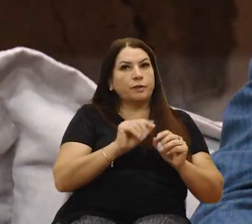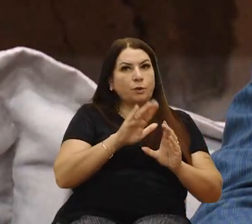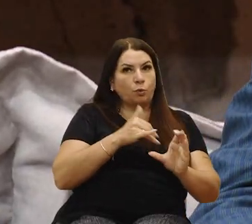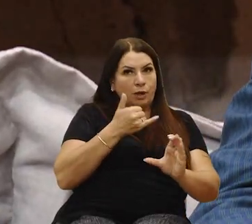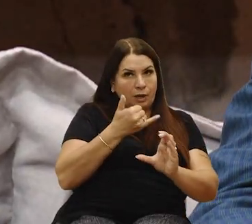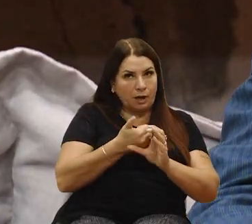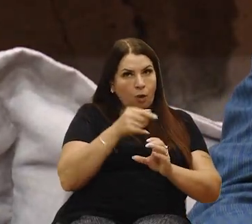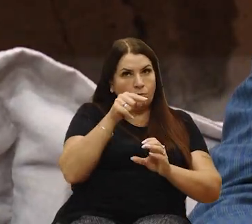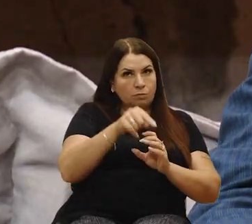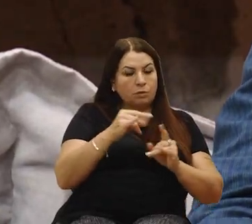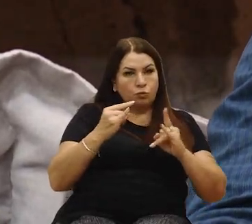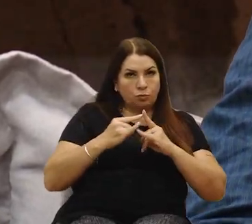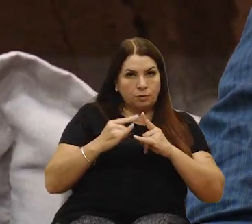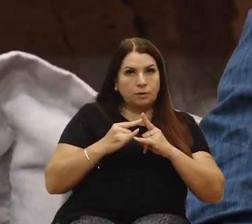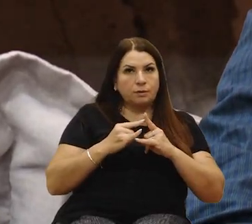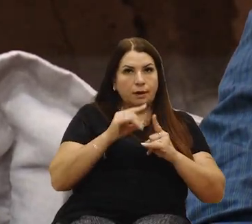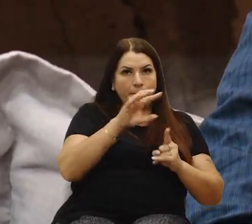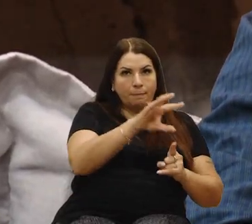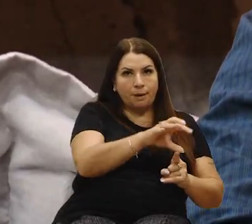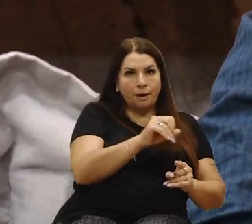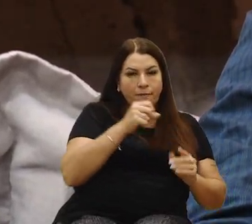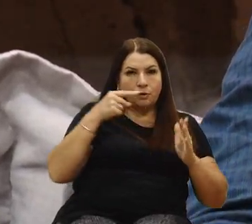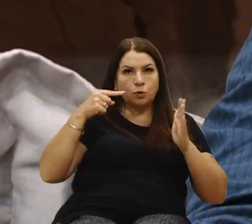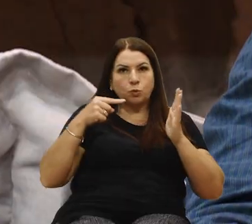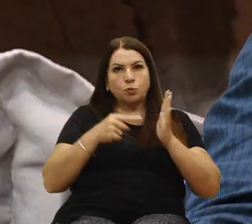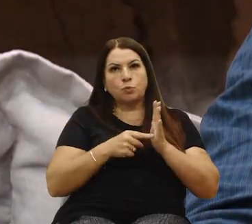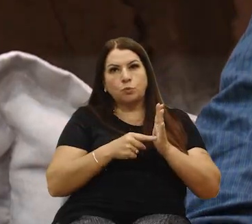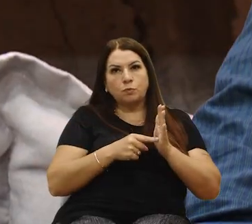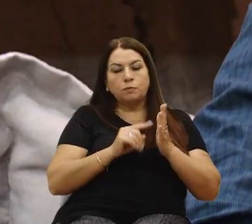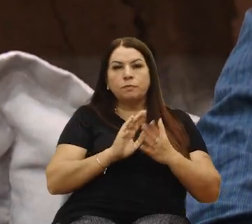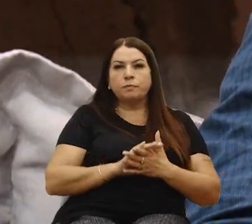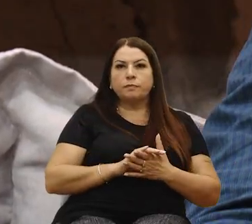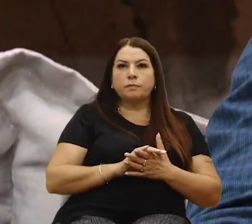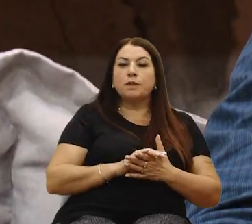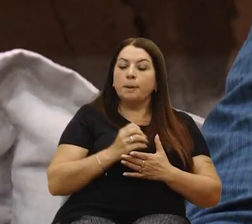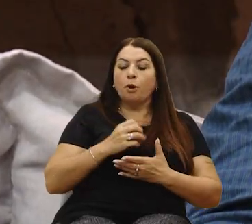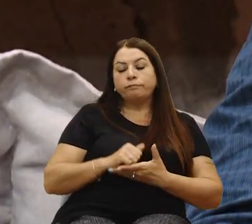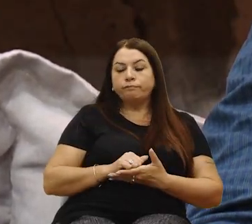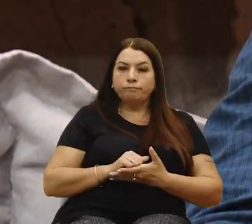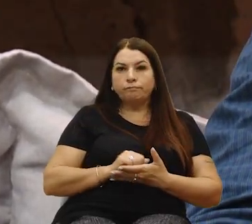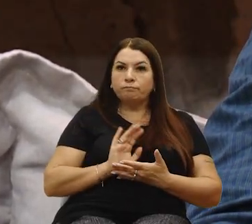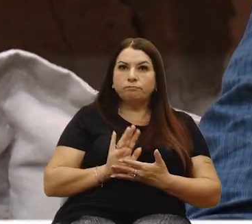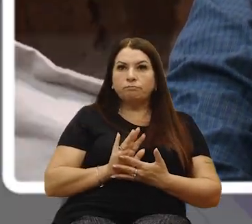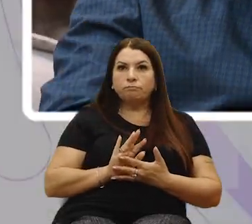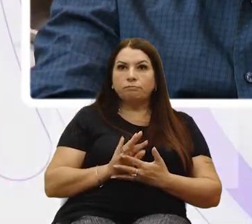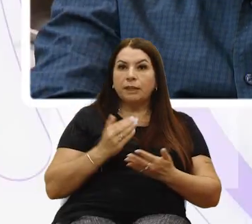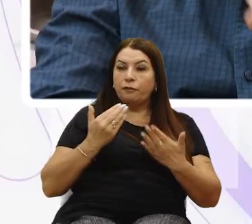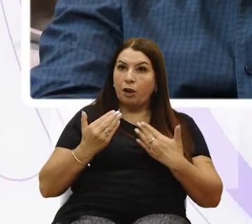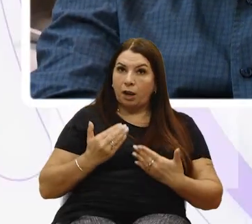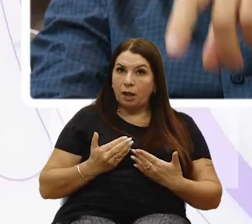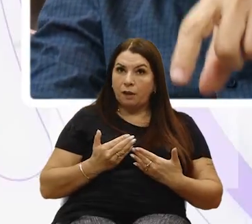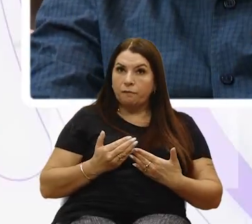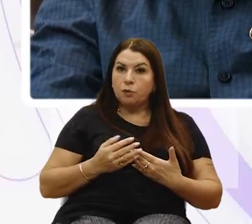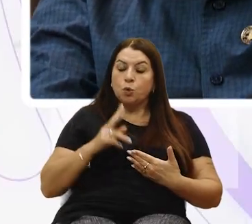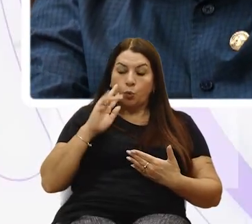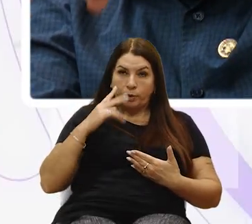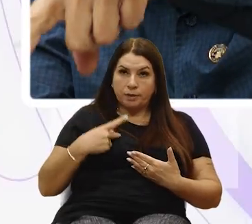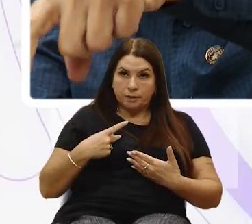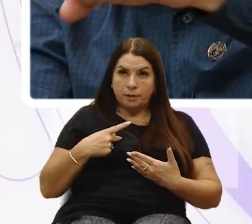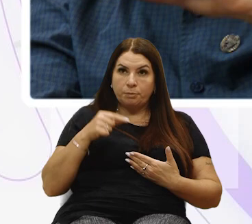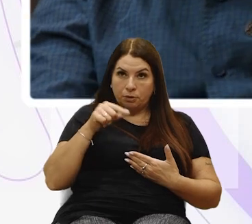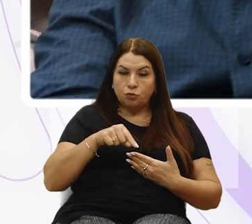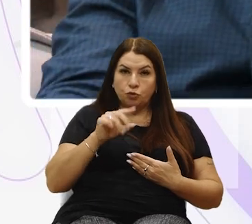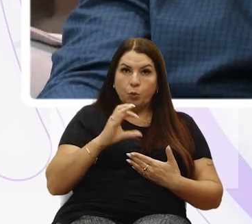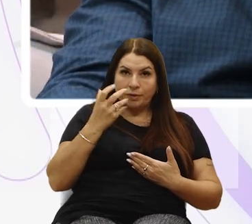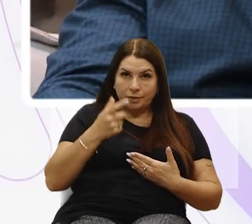canal institucional, eles pegavam essas denúncias e diziam, tá bom. Avaliavam, reconheciam que realmente